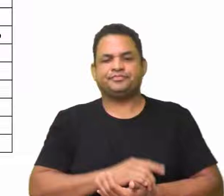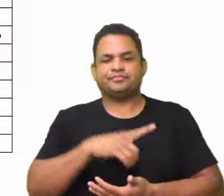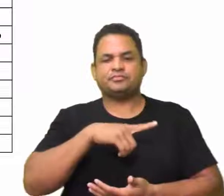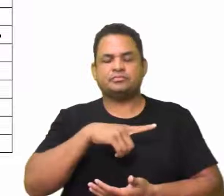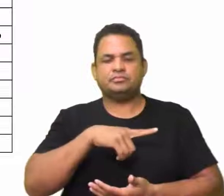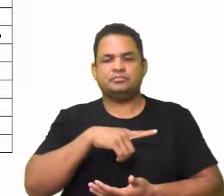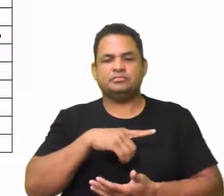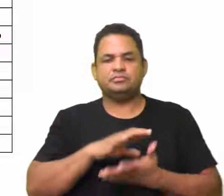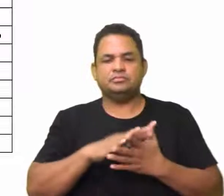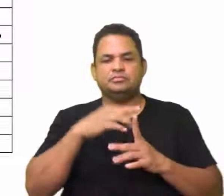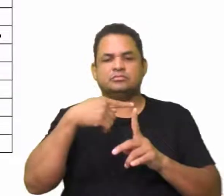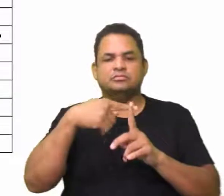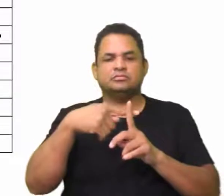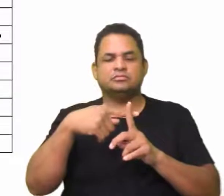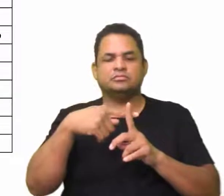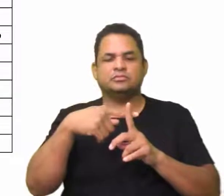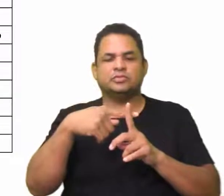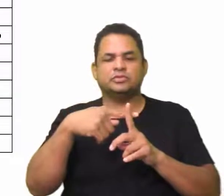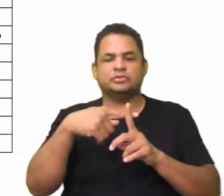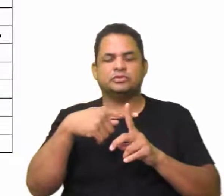é positiva. Então,